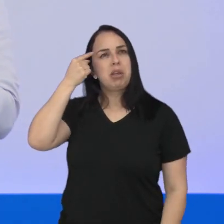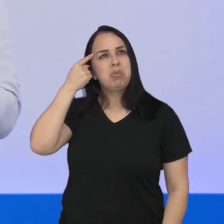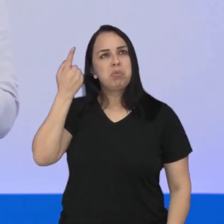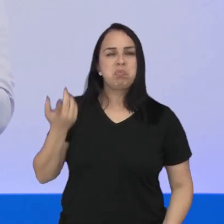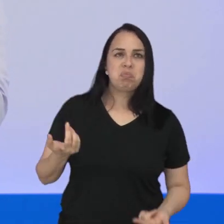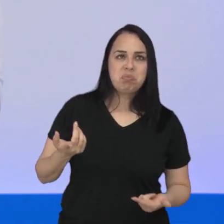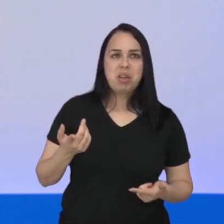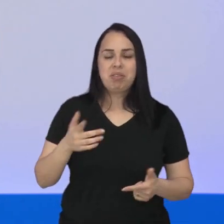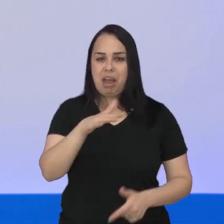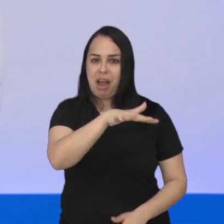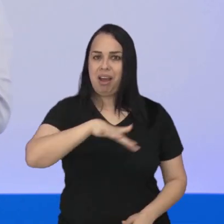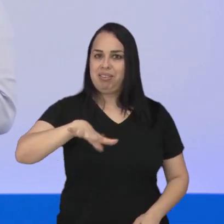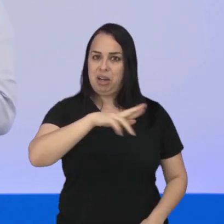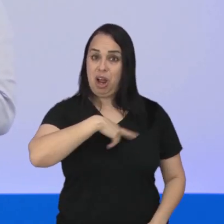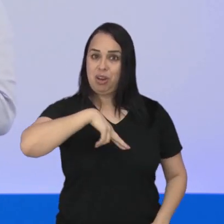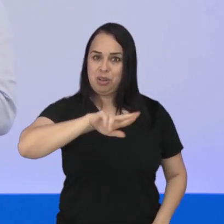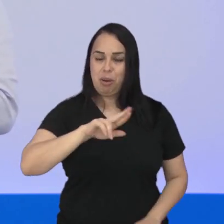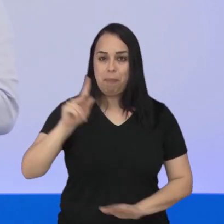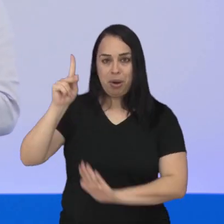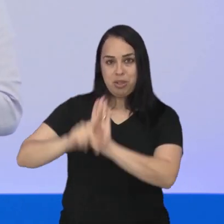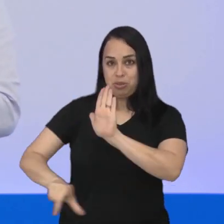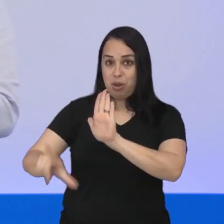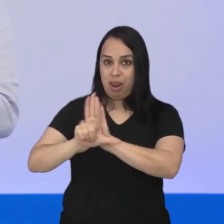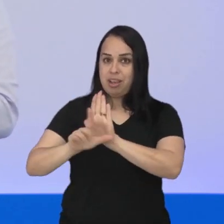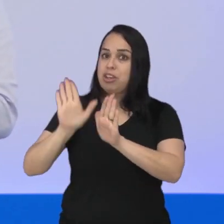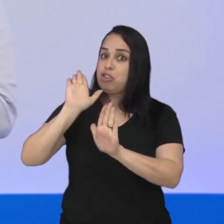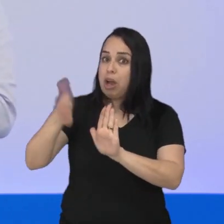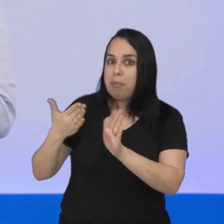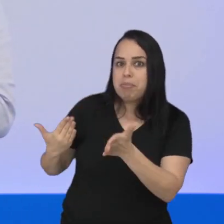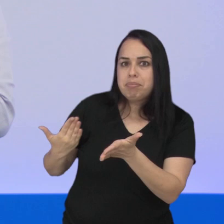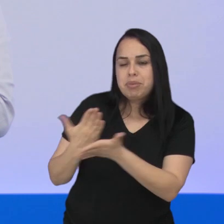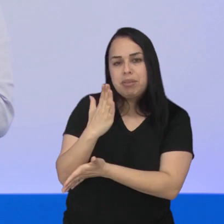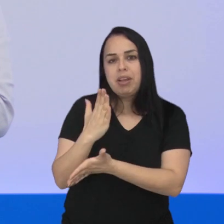nas ações de comunidades religiosas, um projeto